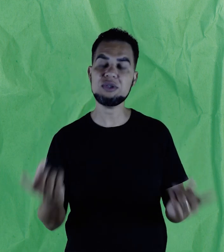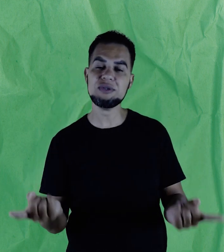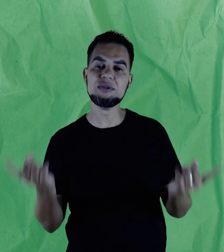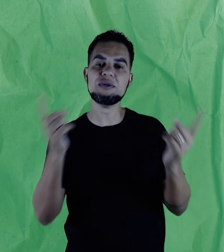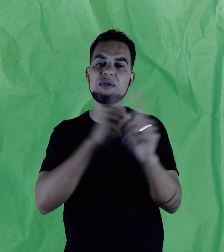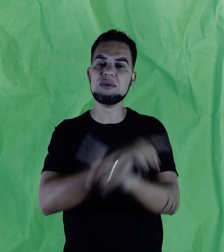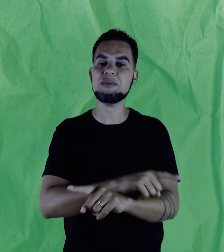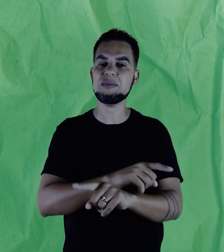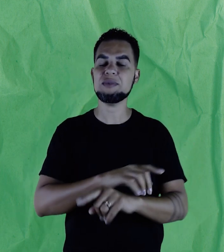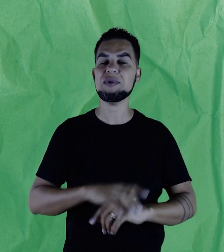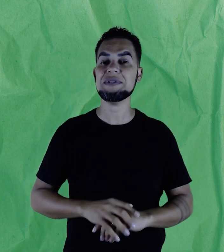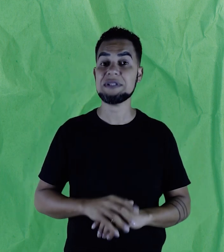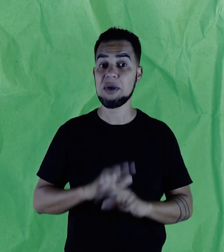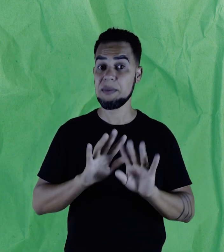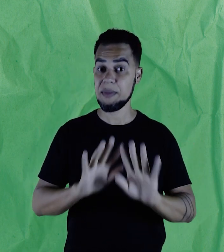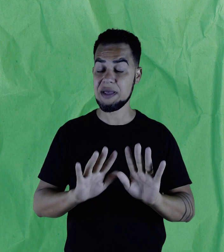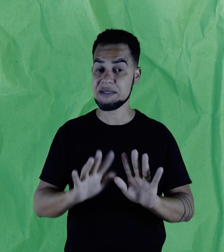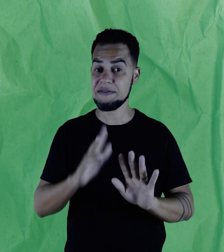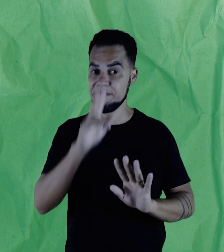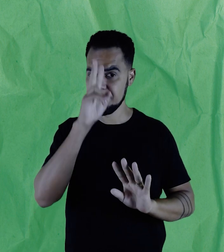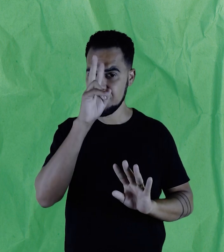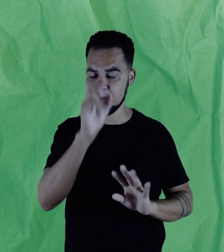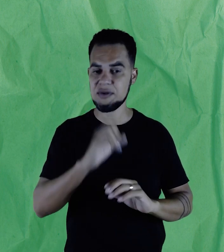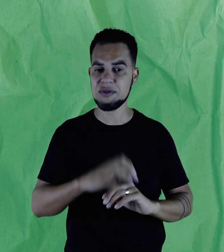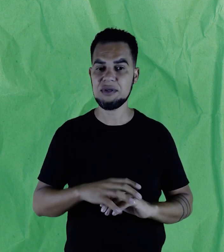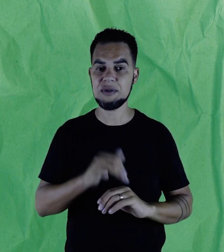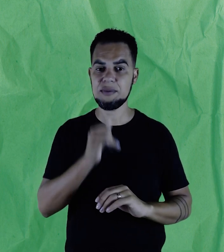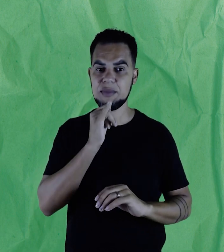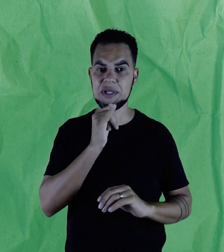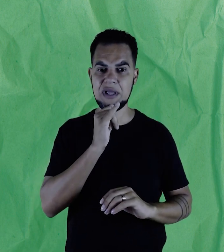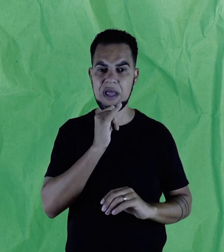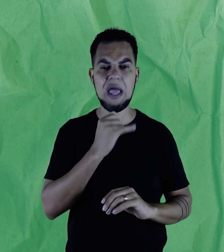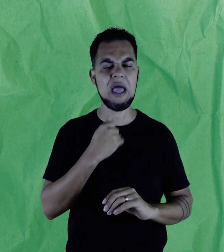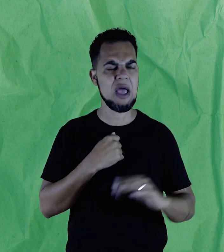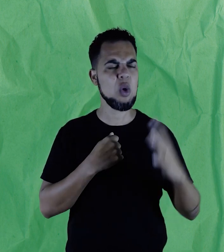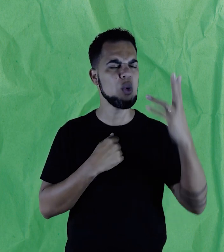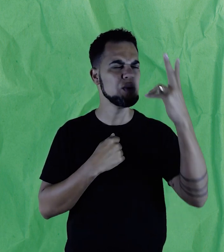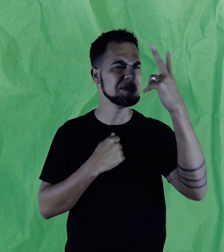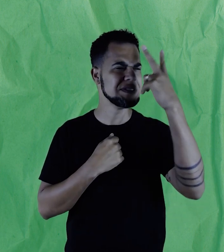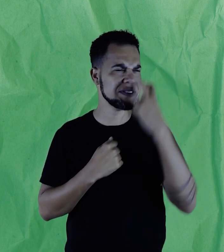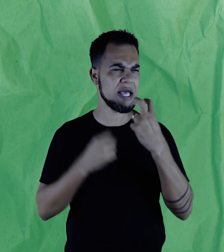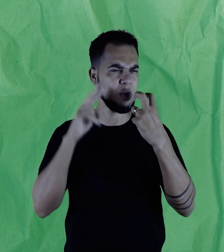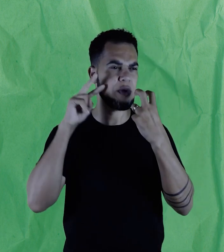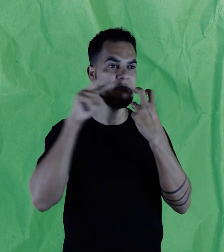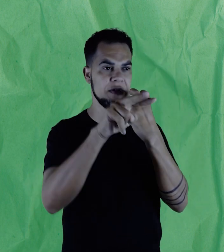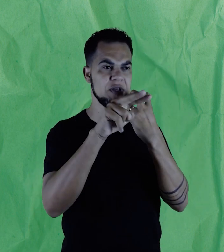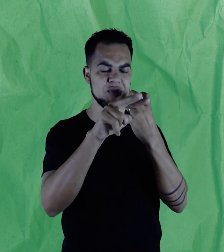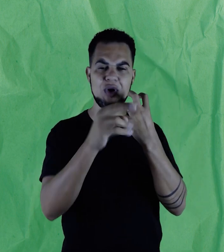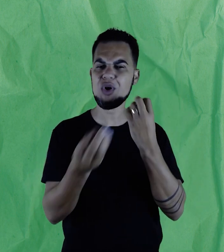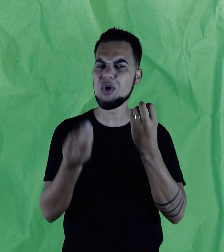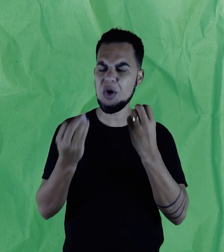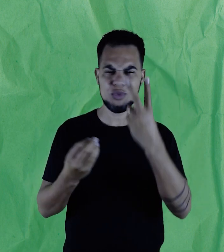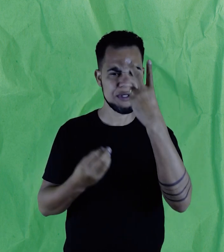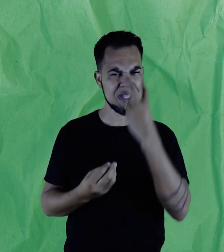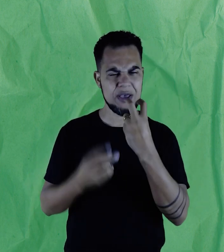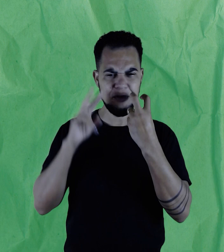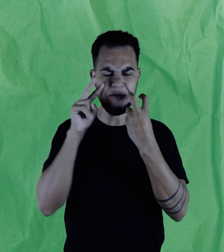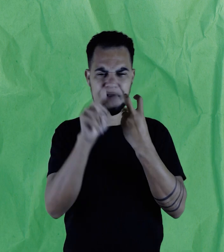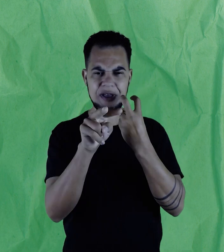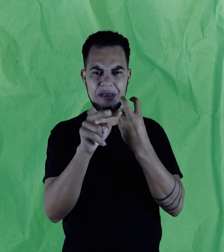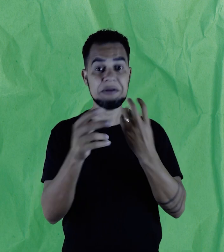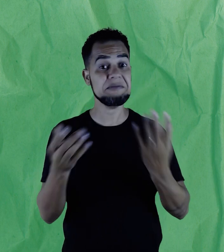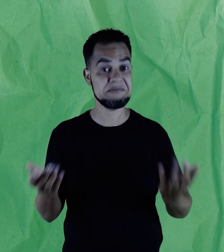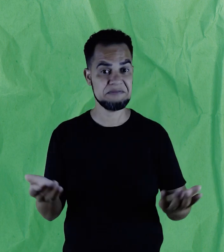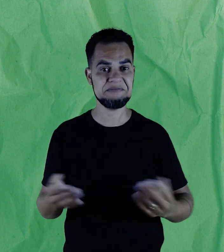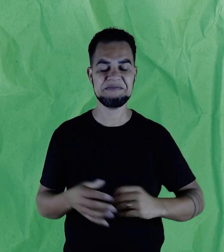muito, digamos assim, acentuada. Então, estou cego e vejo. Paradoxo. Como é que a pessoa cega pode ver? É